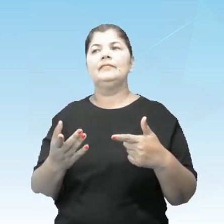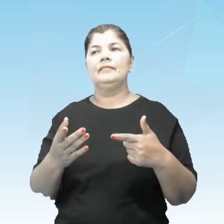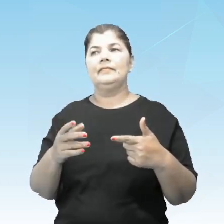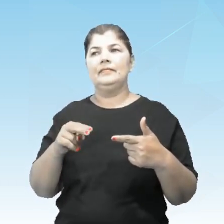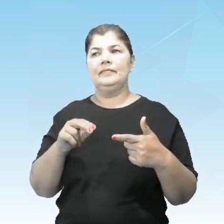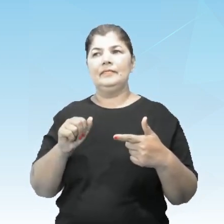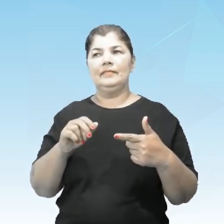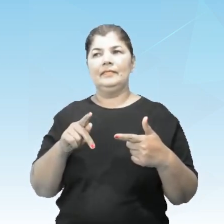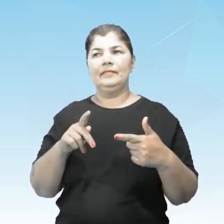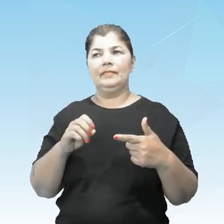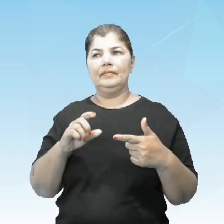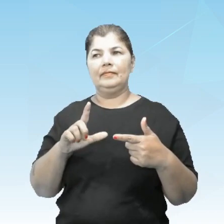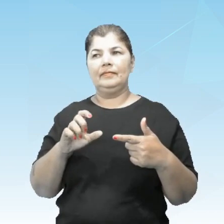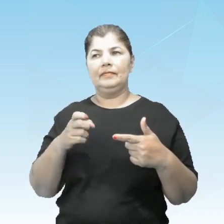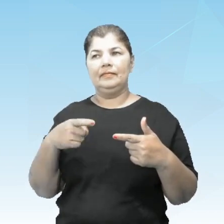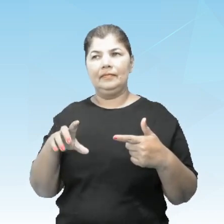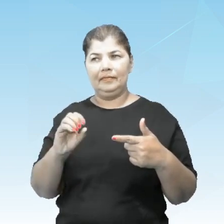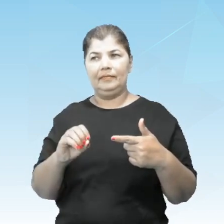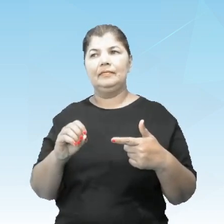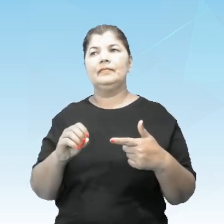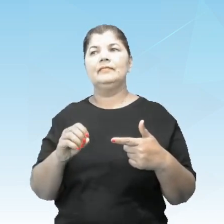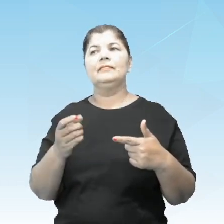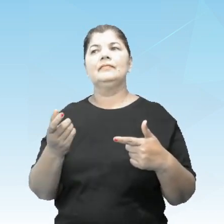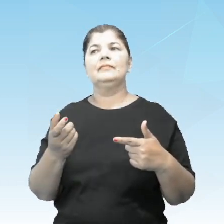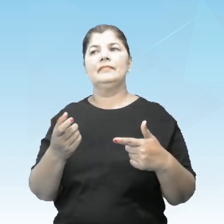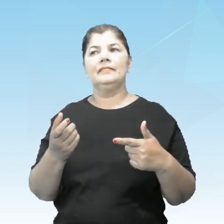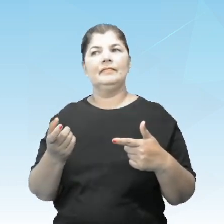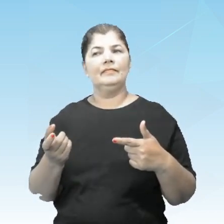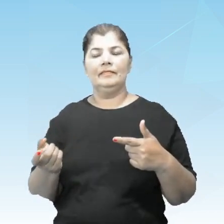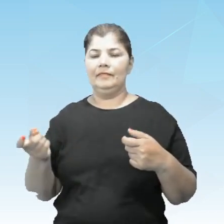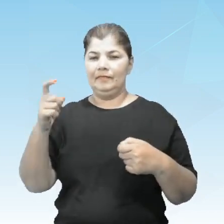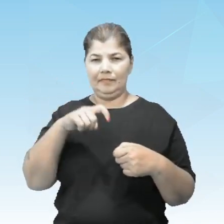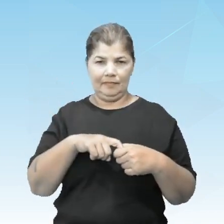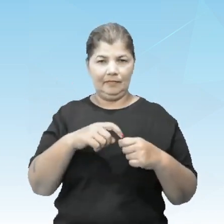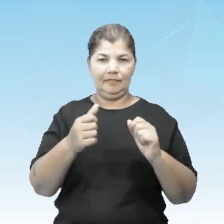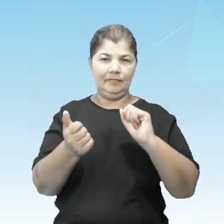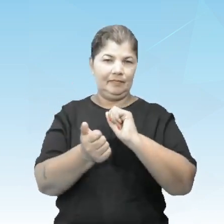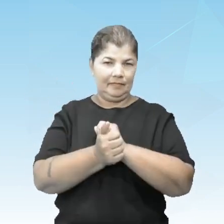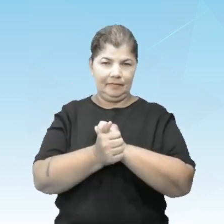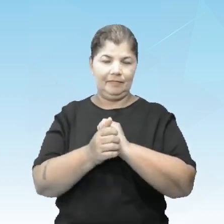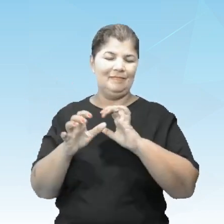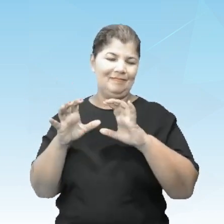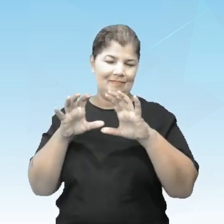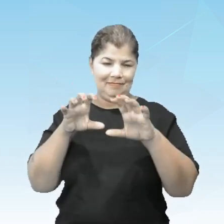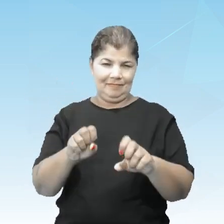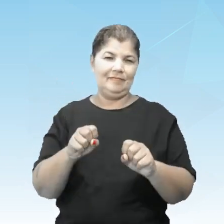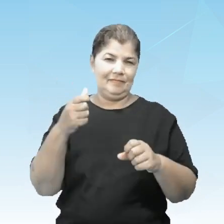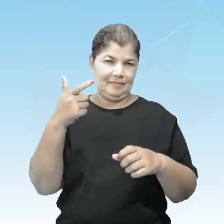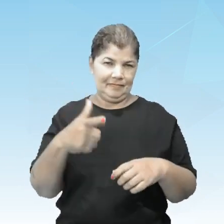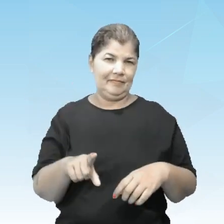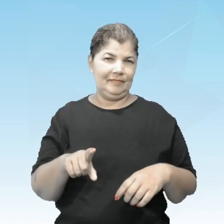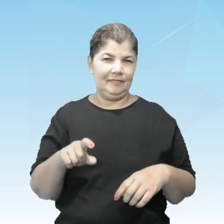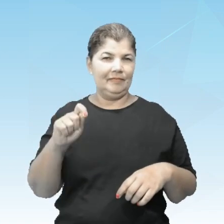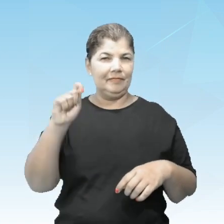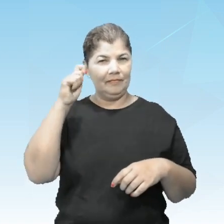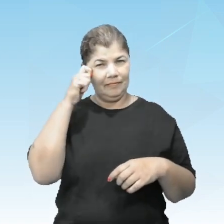Napoleão, é revogado a abolição. Então, invadem a ilha, né?